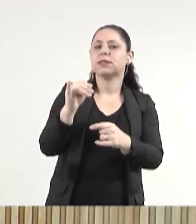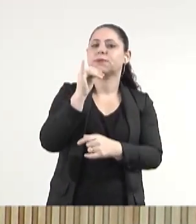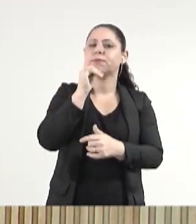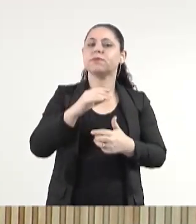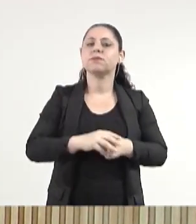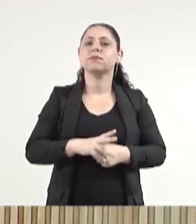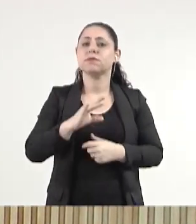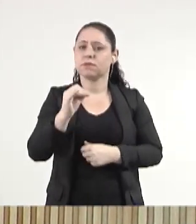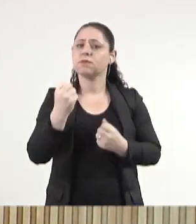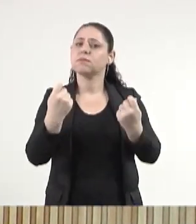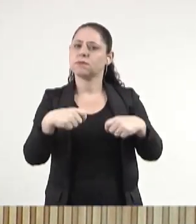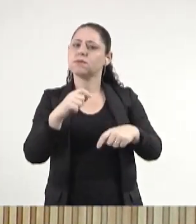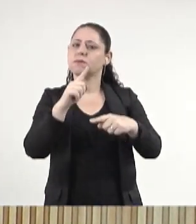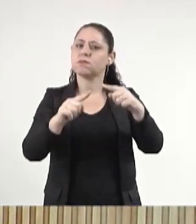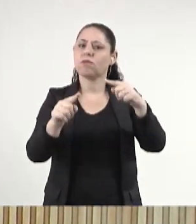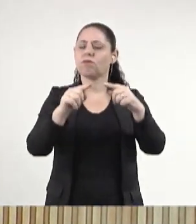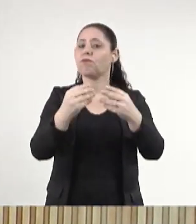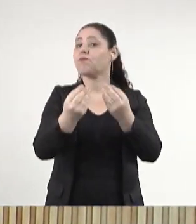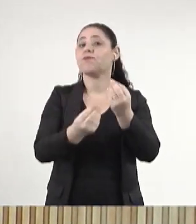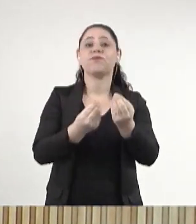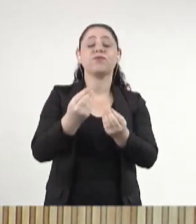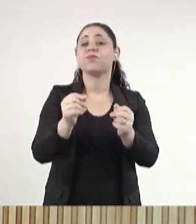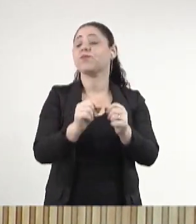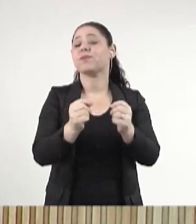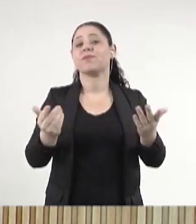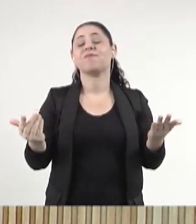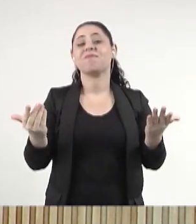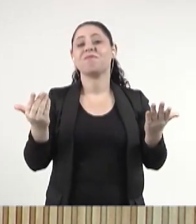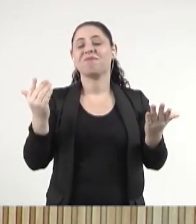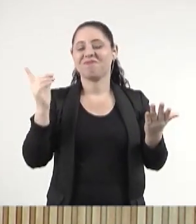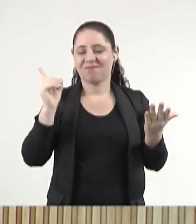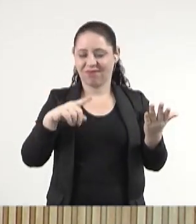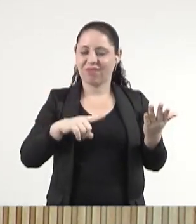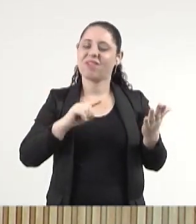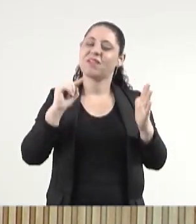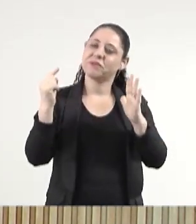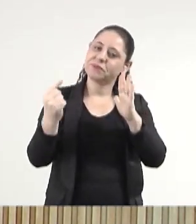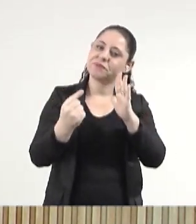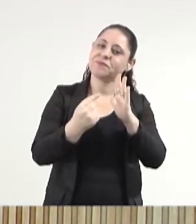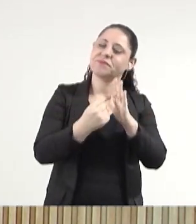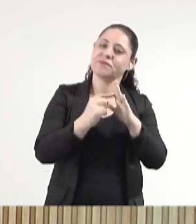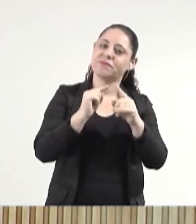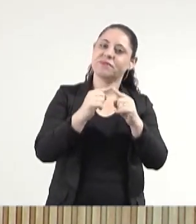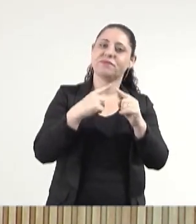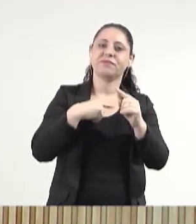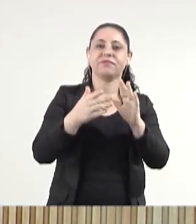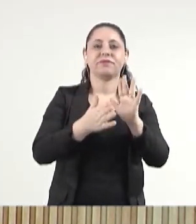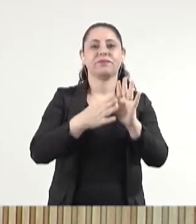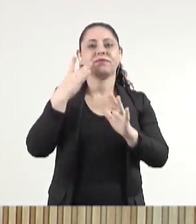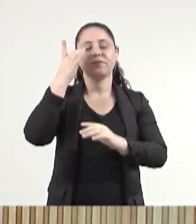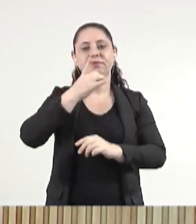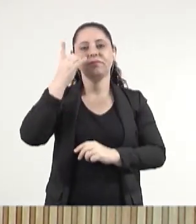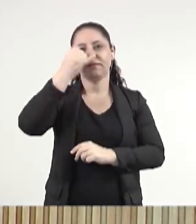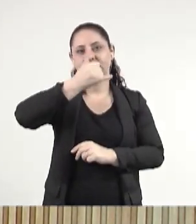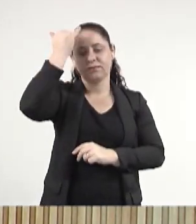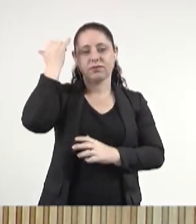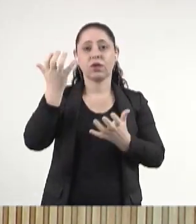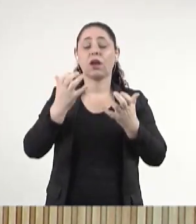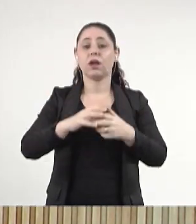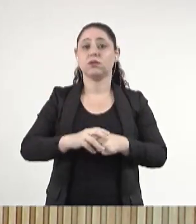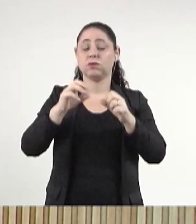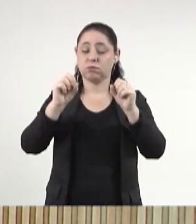você precisar cancelar? Como é que faz? É justamente esse o ponto, então, proposto pelo deputado Júnior Mock, que